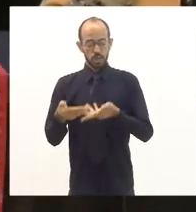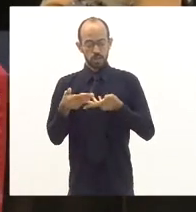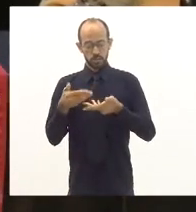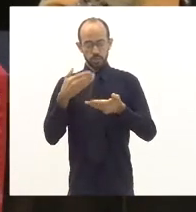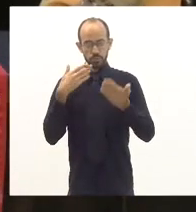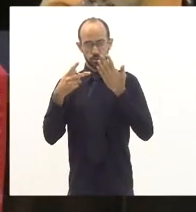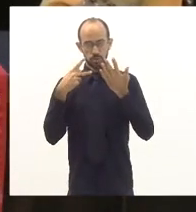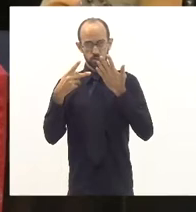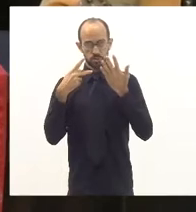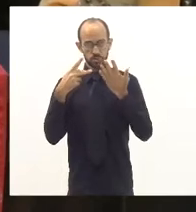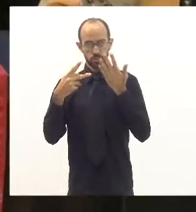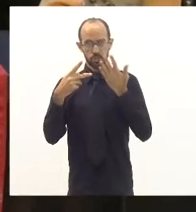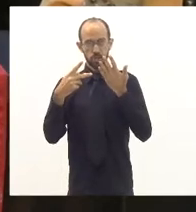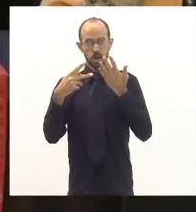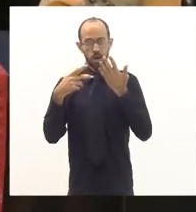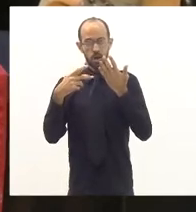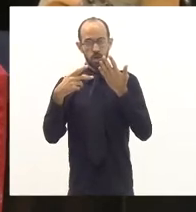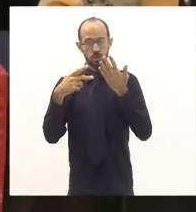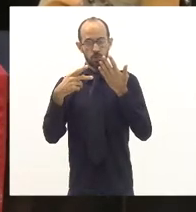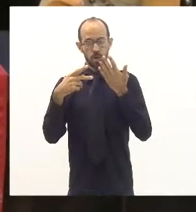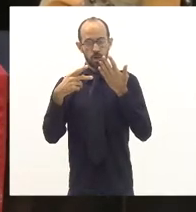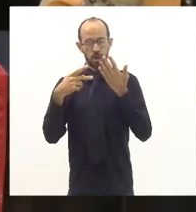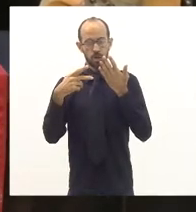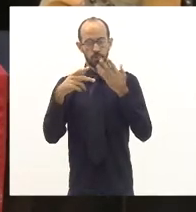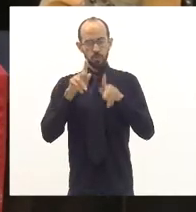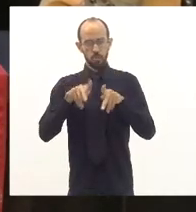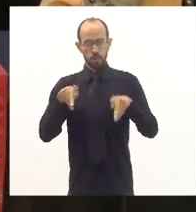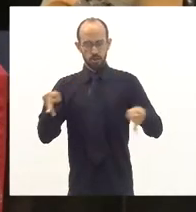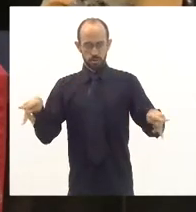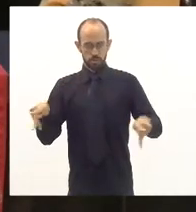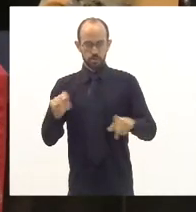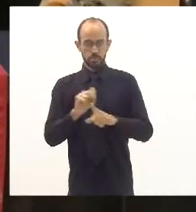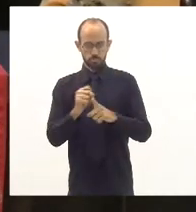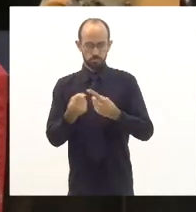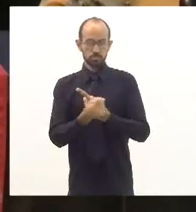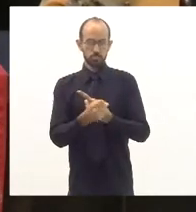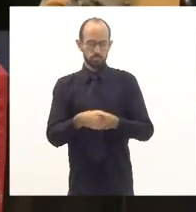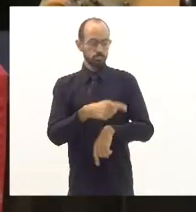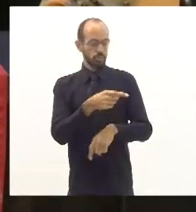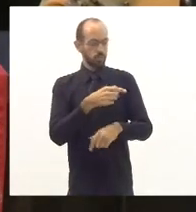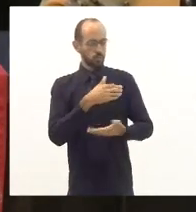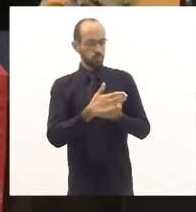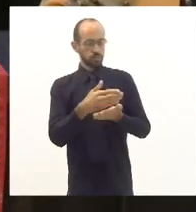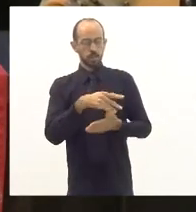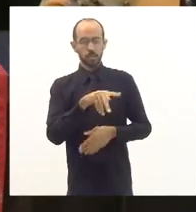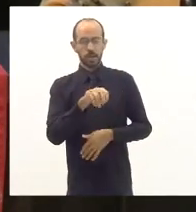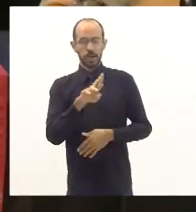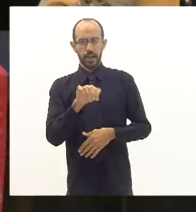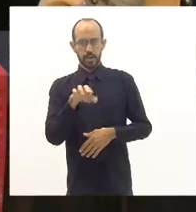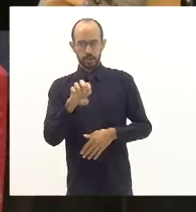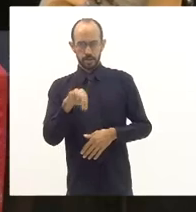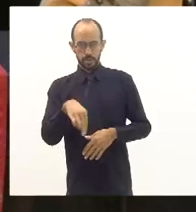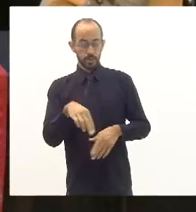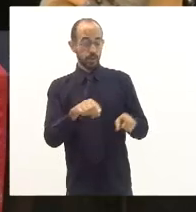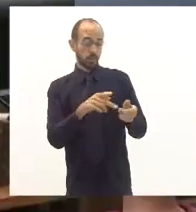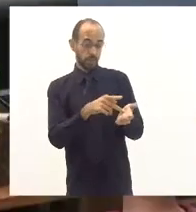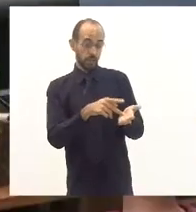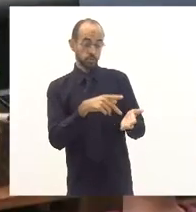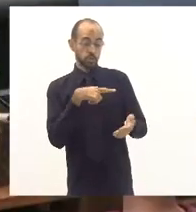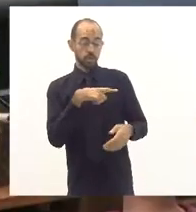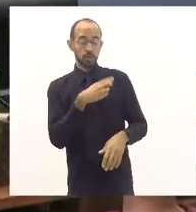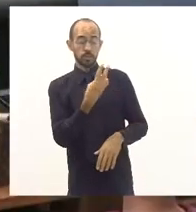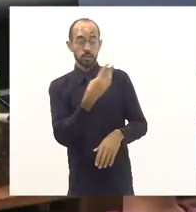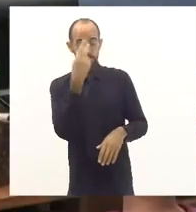em Situação de Vulnerabilidade. Então, na verdade, nós temos 3. Vamos começar pela Karen. Karen Atier. Então,